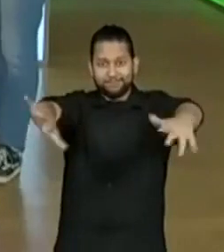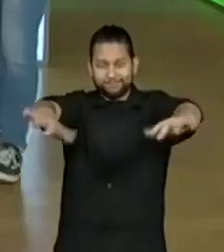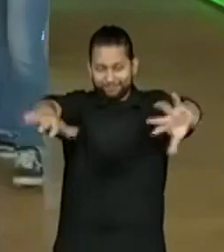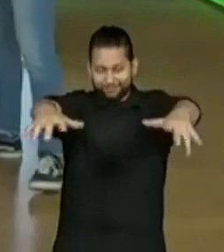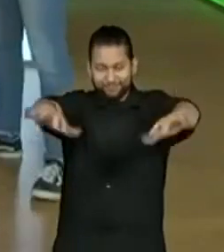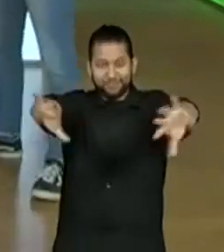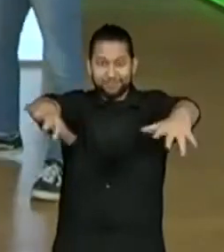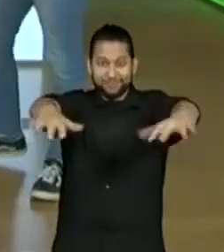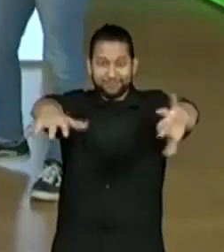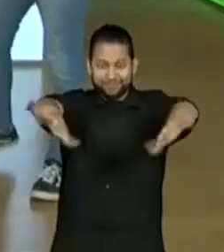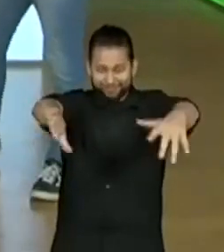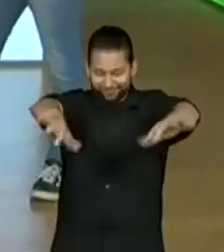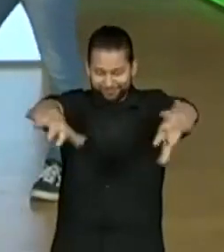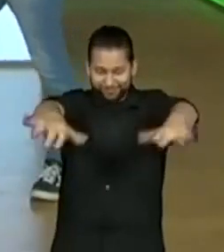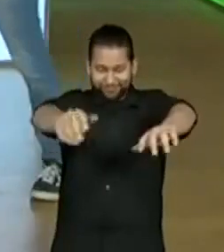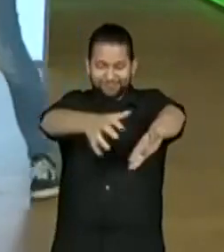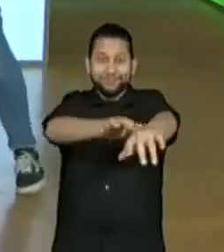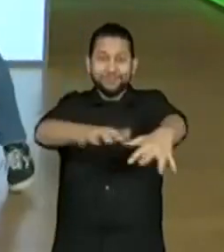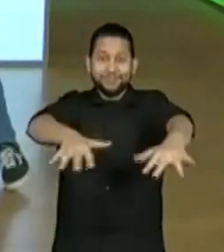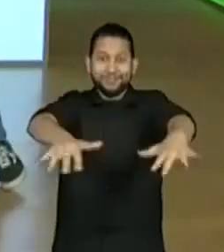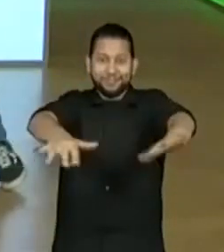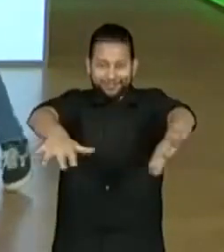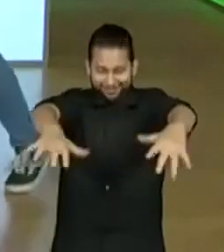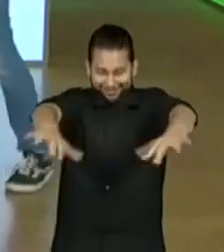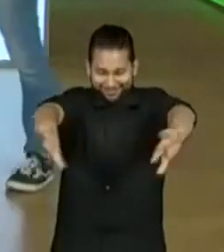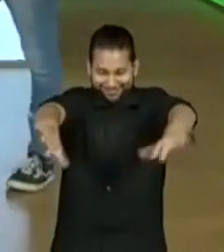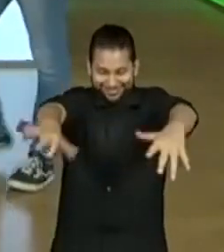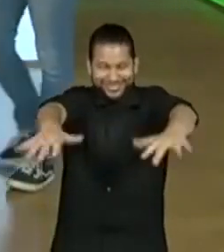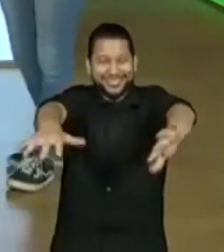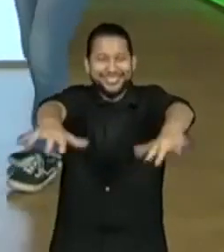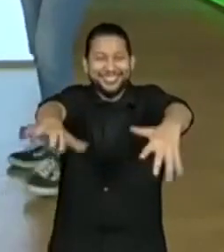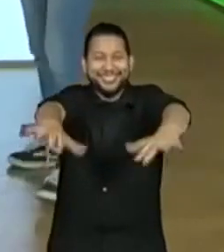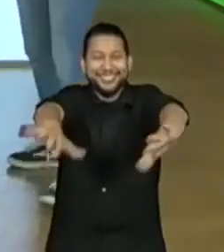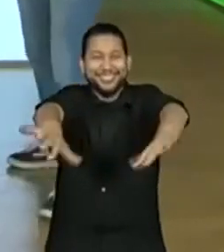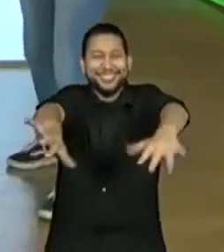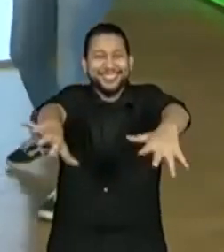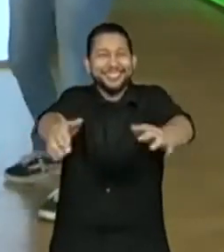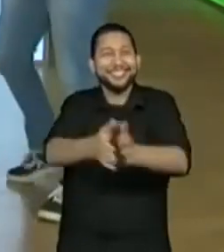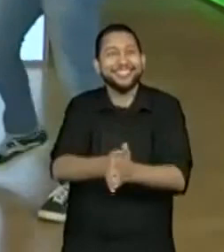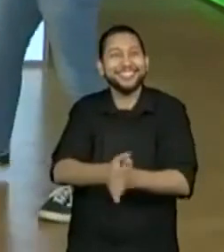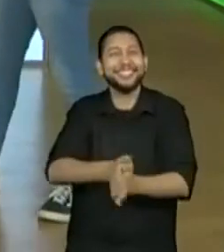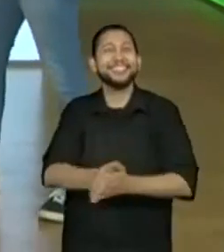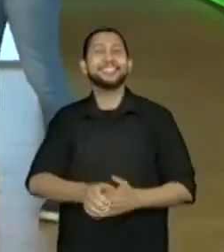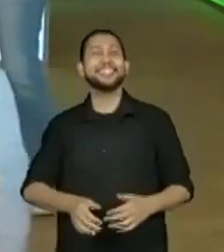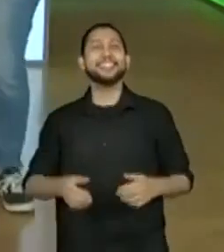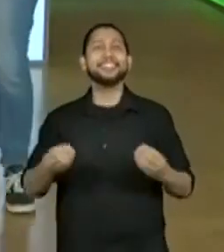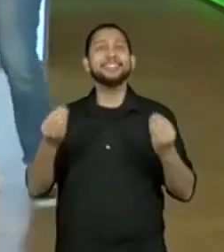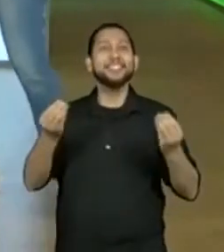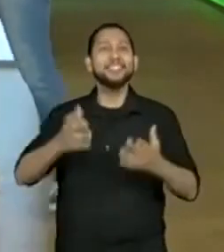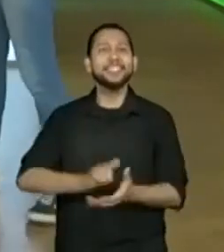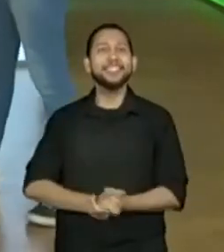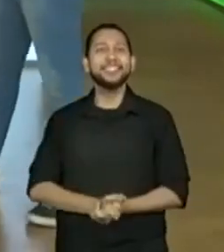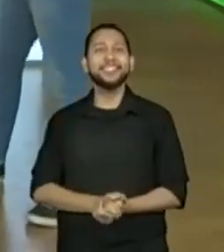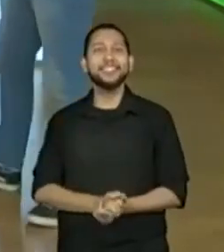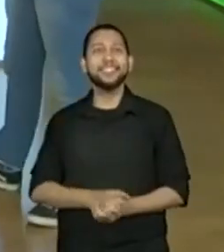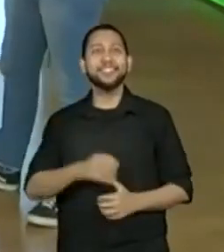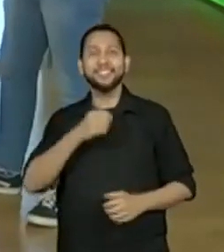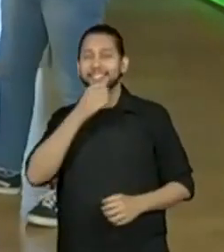Minha última jogada, vai, gente. Força. O André já tá aqui, ufa os sabores. Eu quero